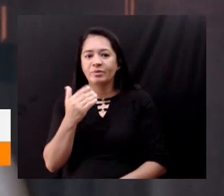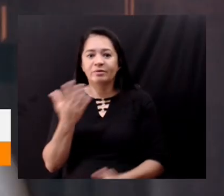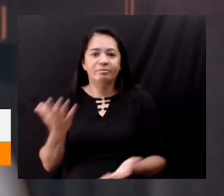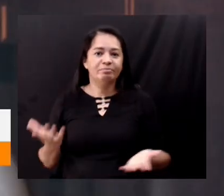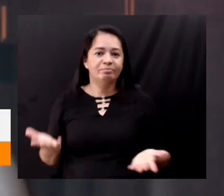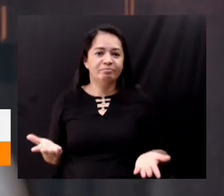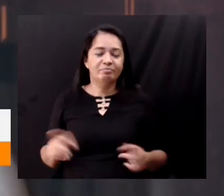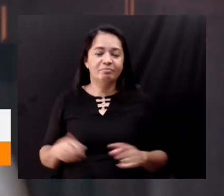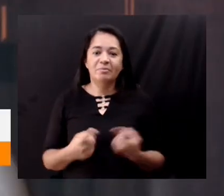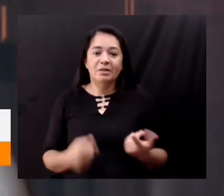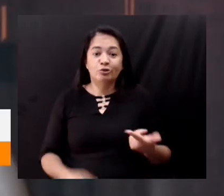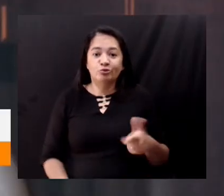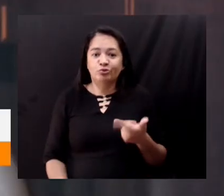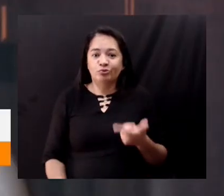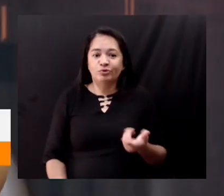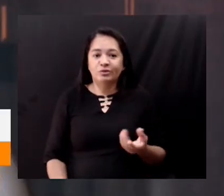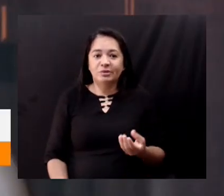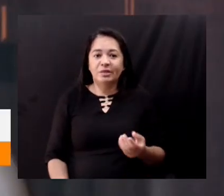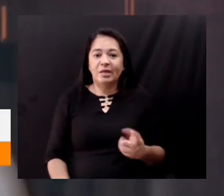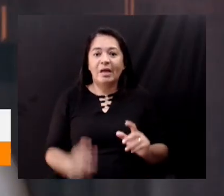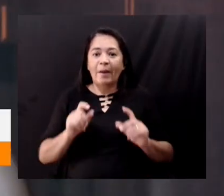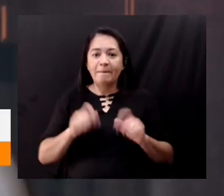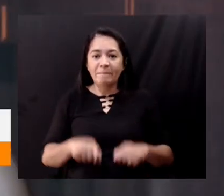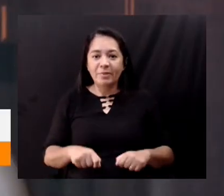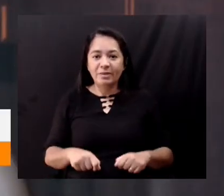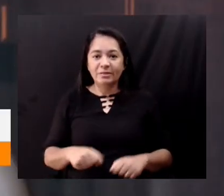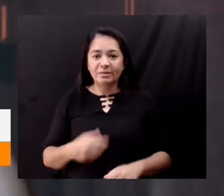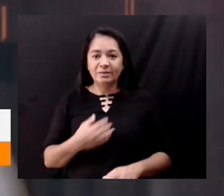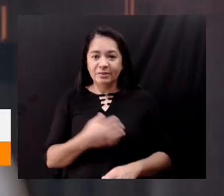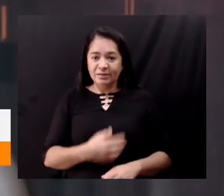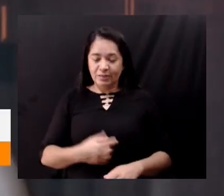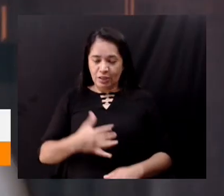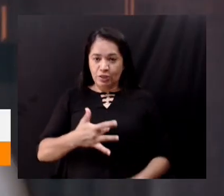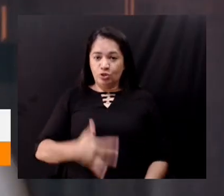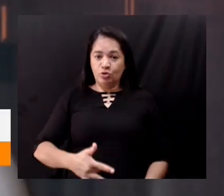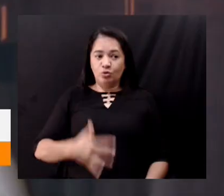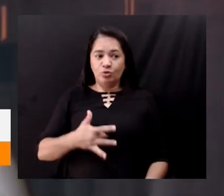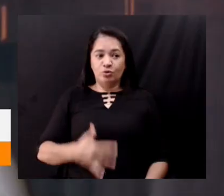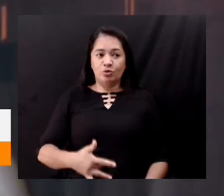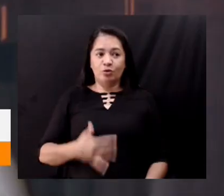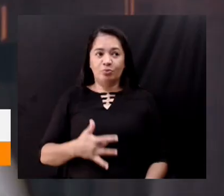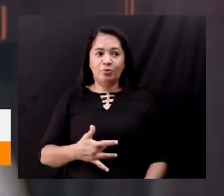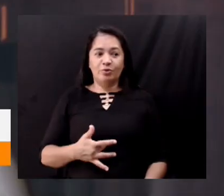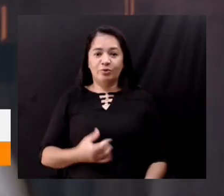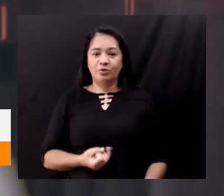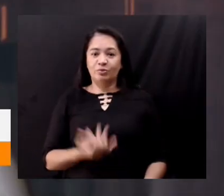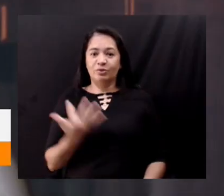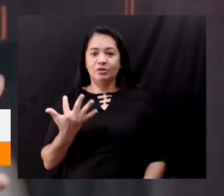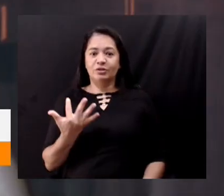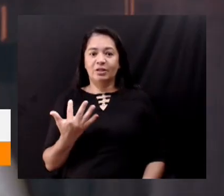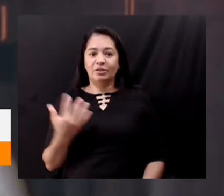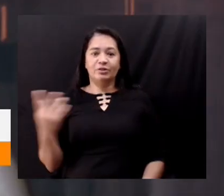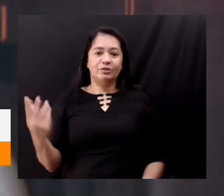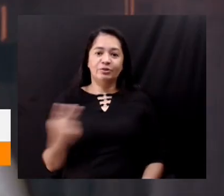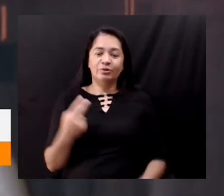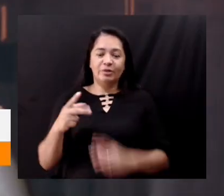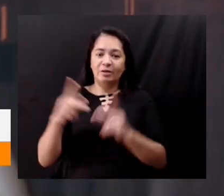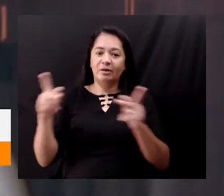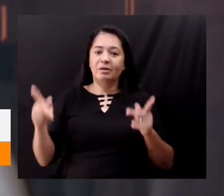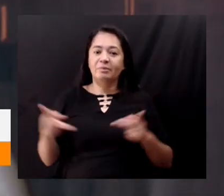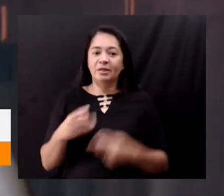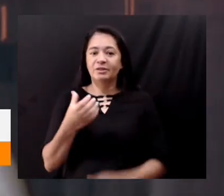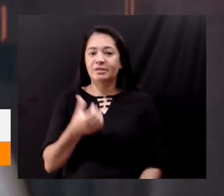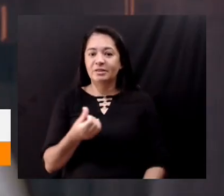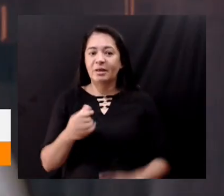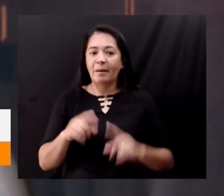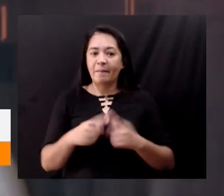nem capacidade no estômago, né? Sim. Capacidade de volume para caber 6 pratos de comida. Só que um pacote de bolacha é